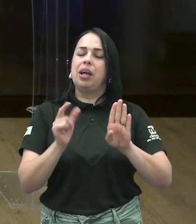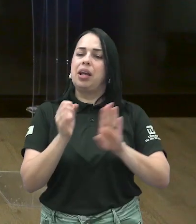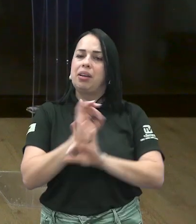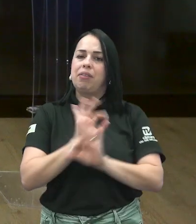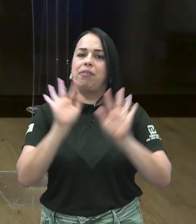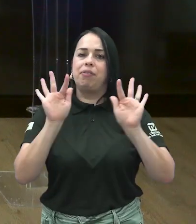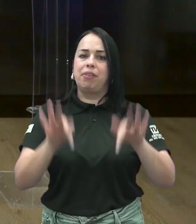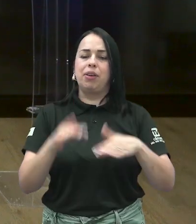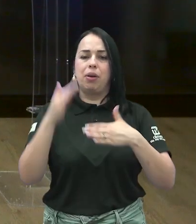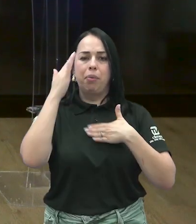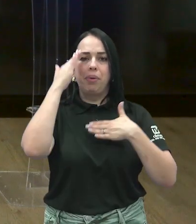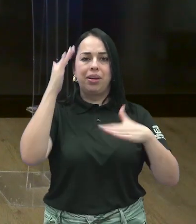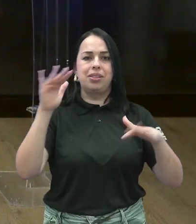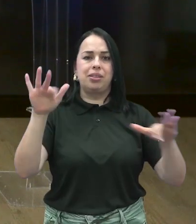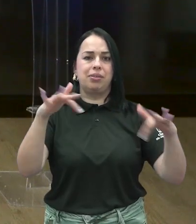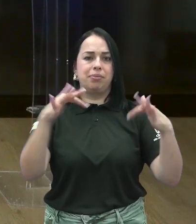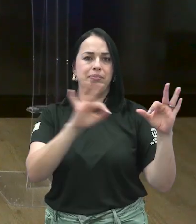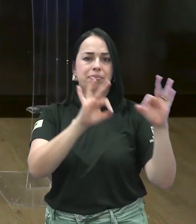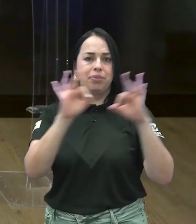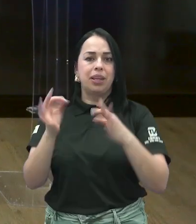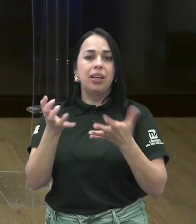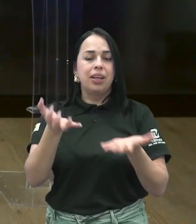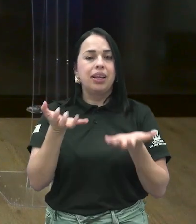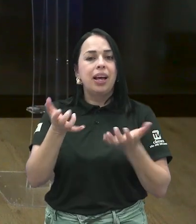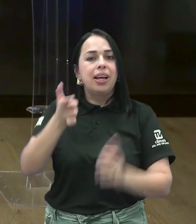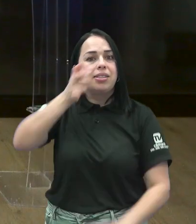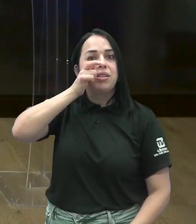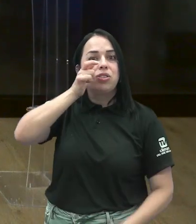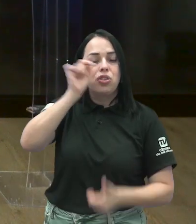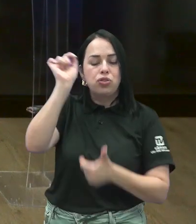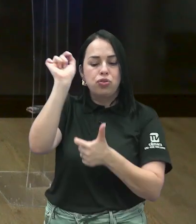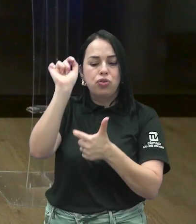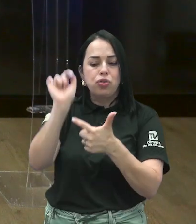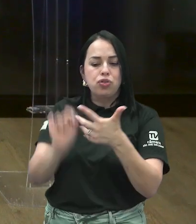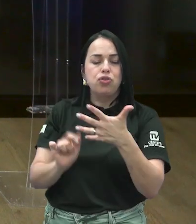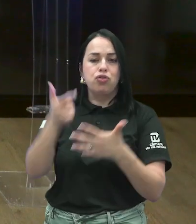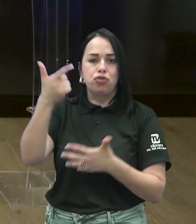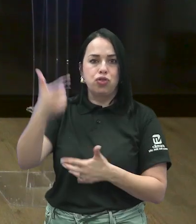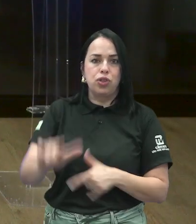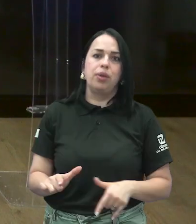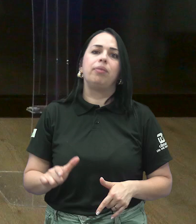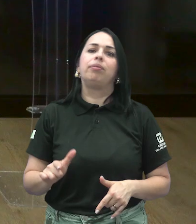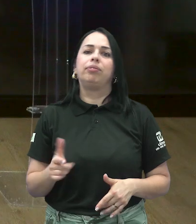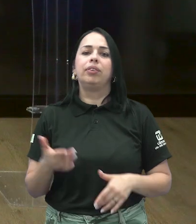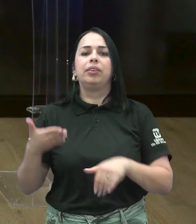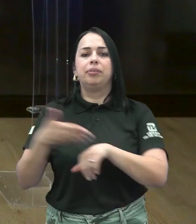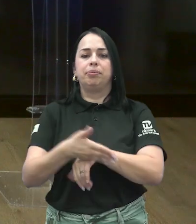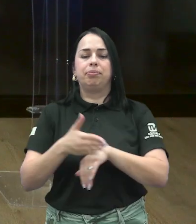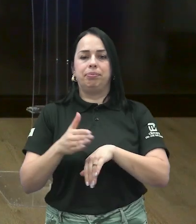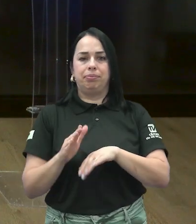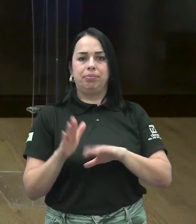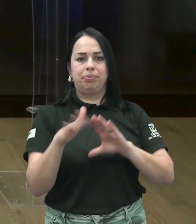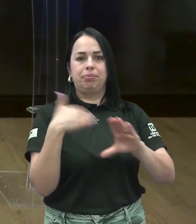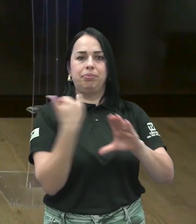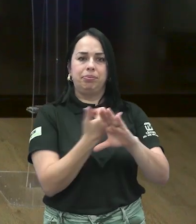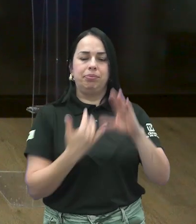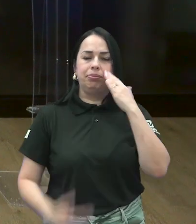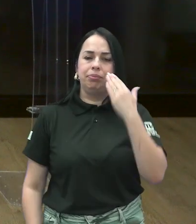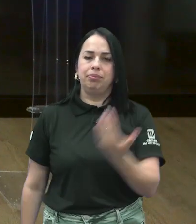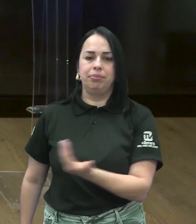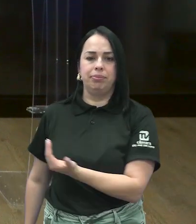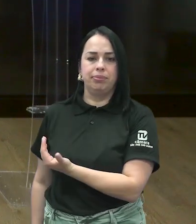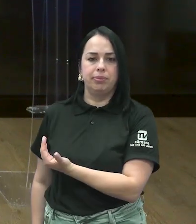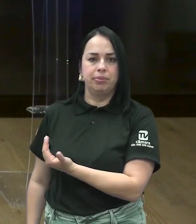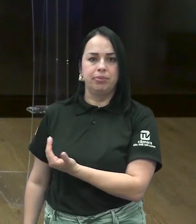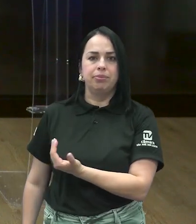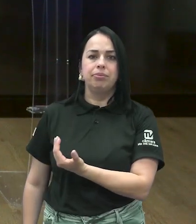Boletim Legislativo fica por aqui. Obrigada pela sua audiência. Se quiser rever algum conteúdo da nossa programação, é só acessar o canal